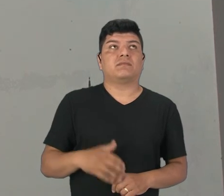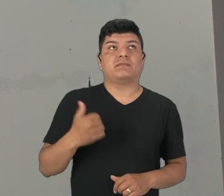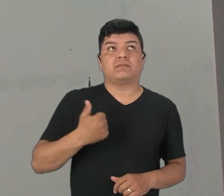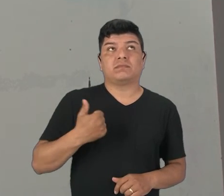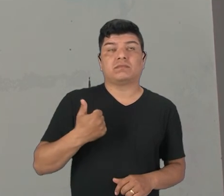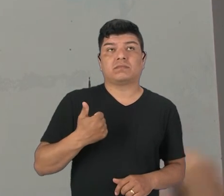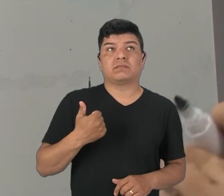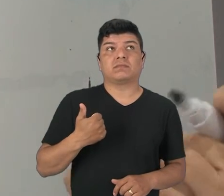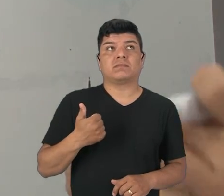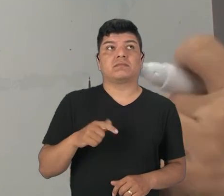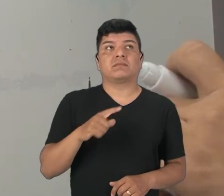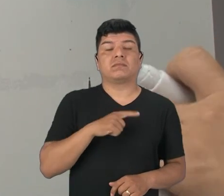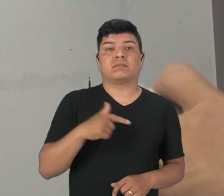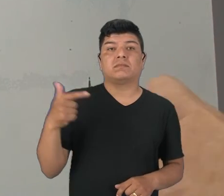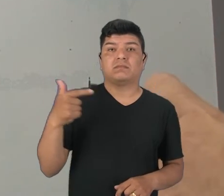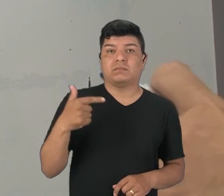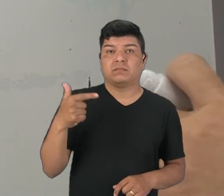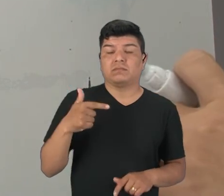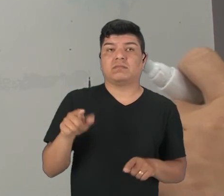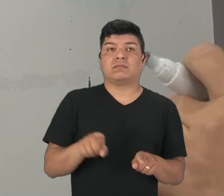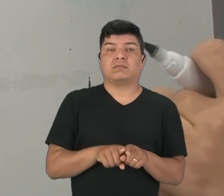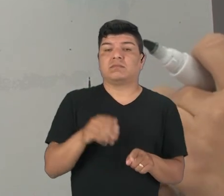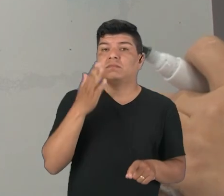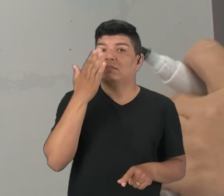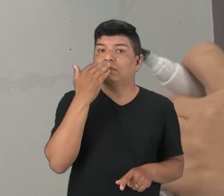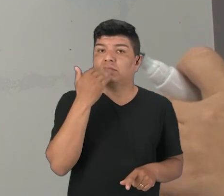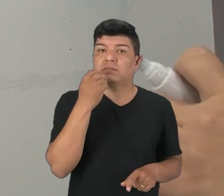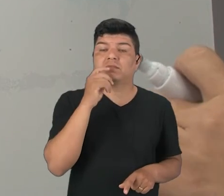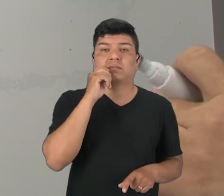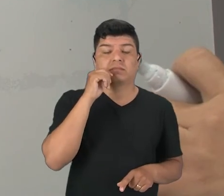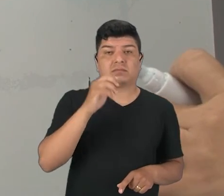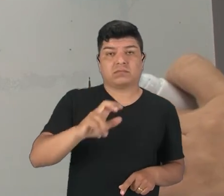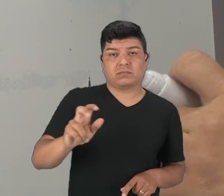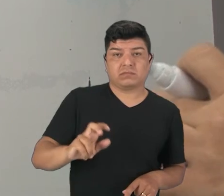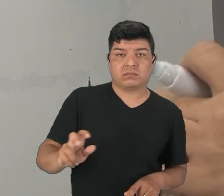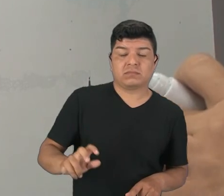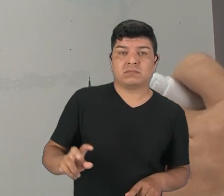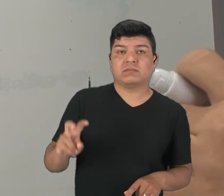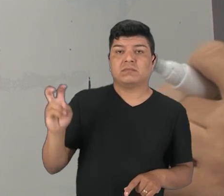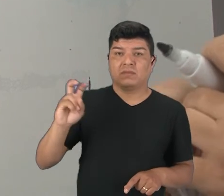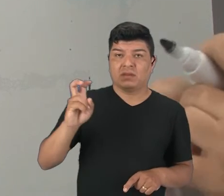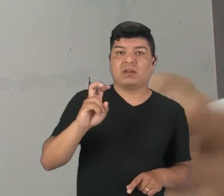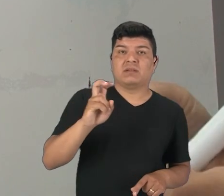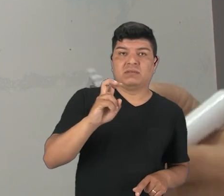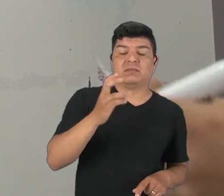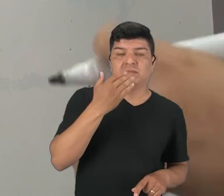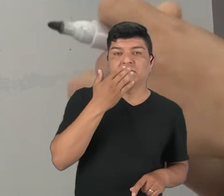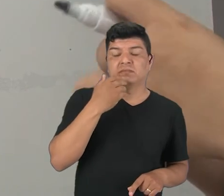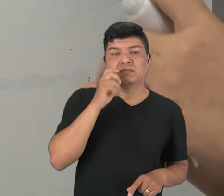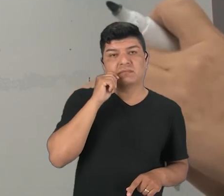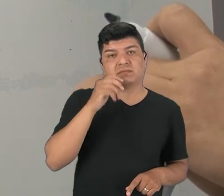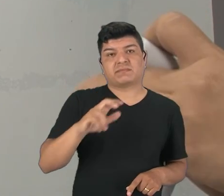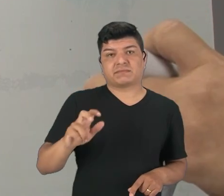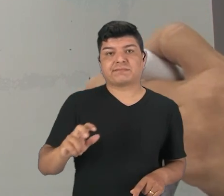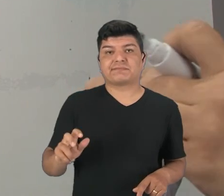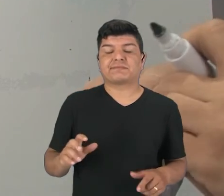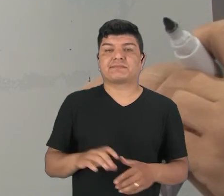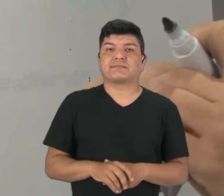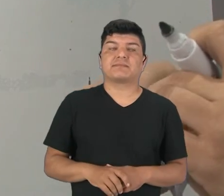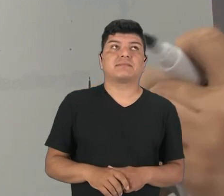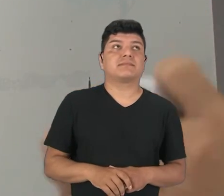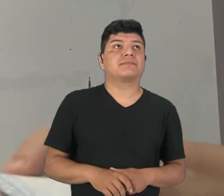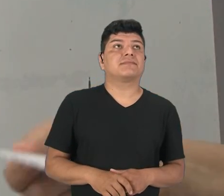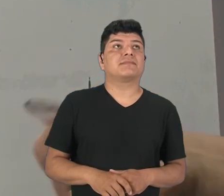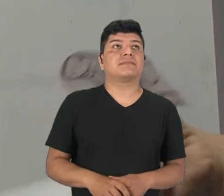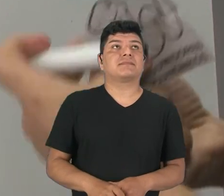primário. Tem o secundário, que é o que se alimenta do rato, como nós já vimos aí anteriormente, a cobra, né? Deixa eu só tirar aqui